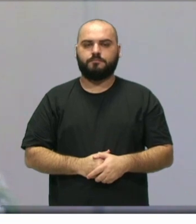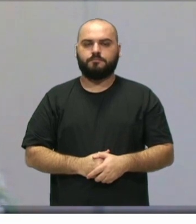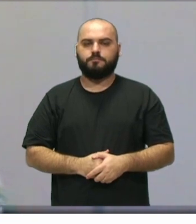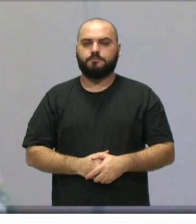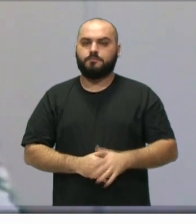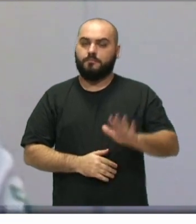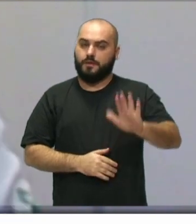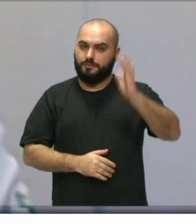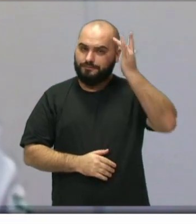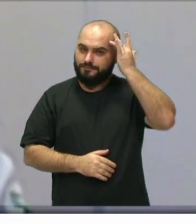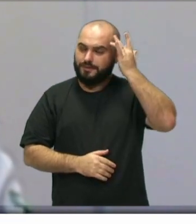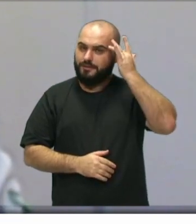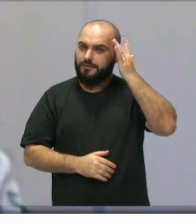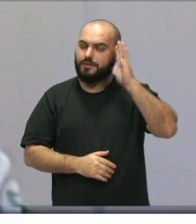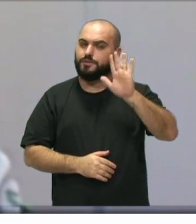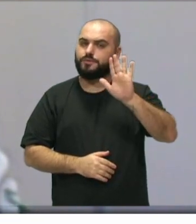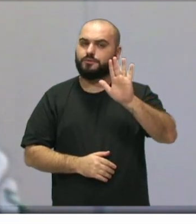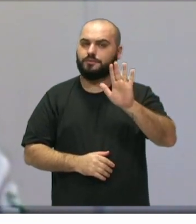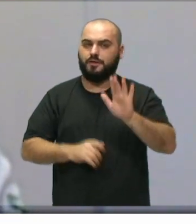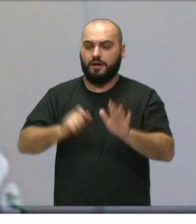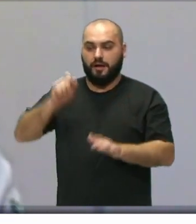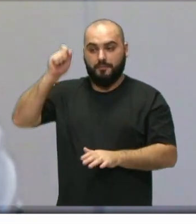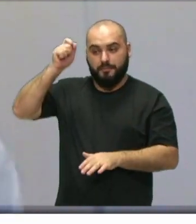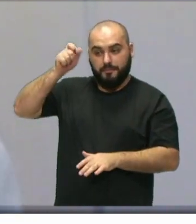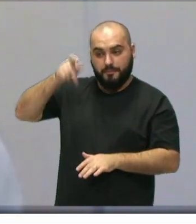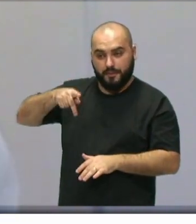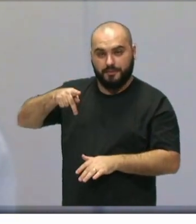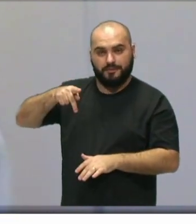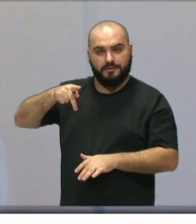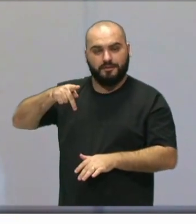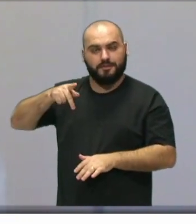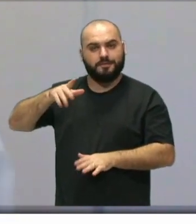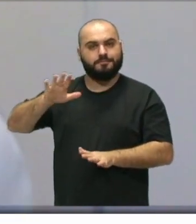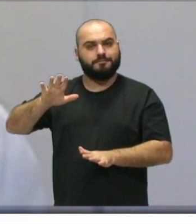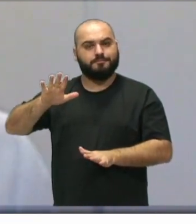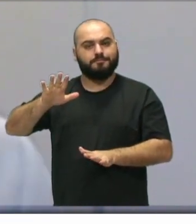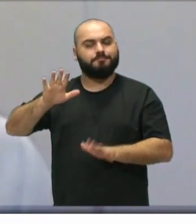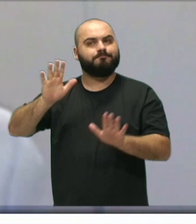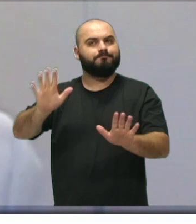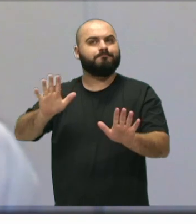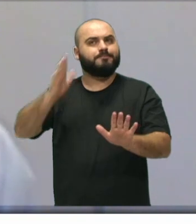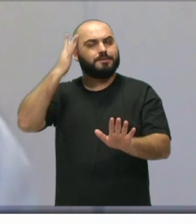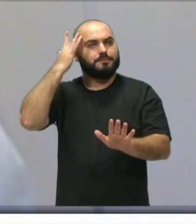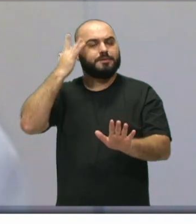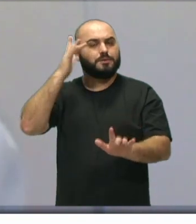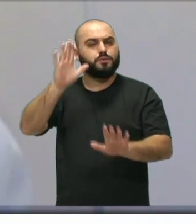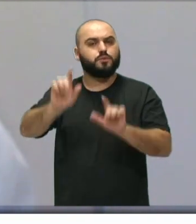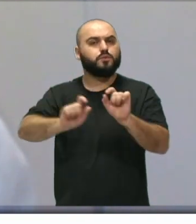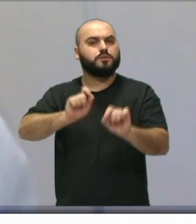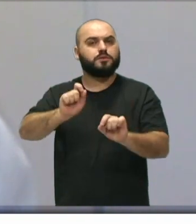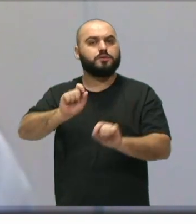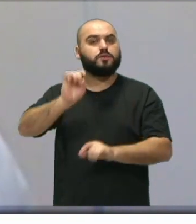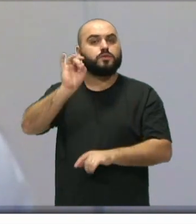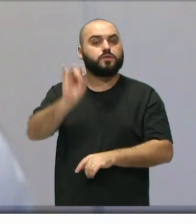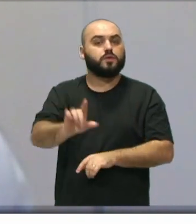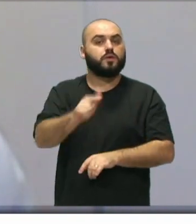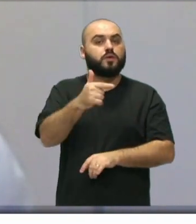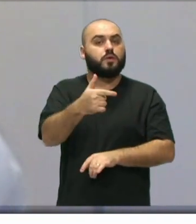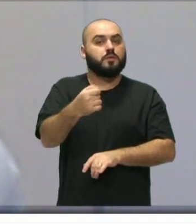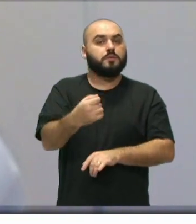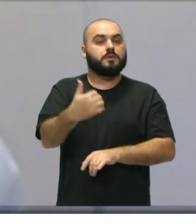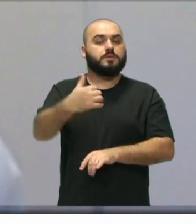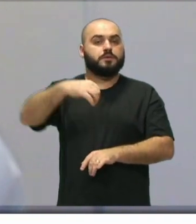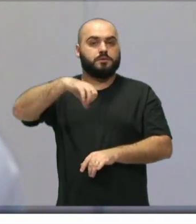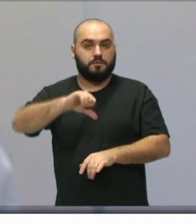Acho que essa questão de aposentar por invalidez, primeiro eu preciso dizer que somente em 2019